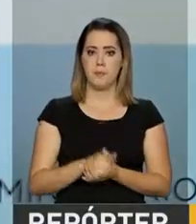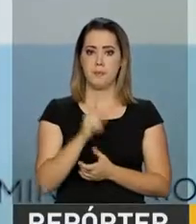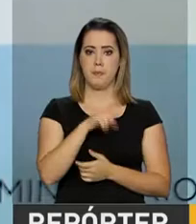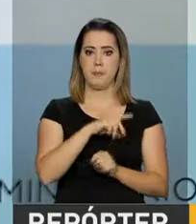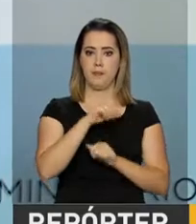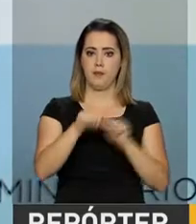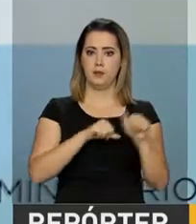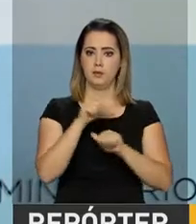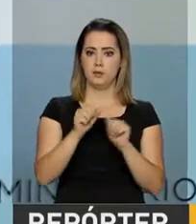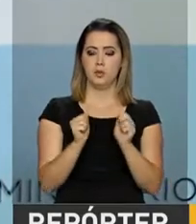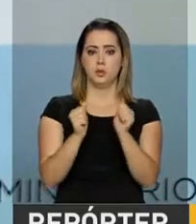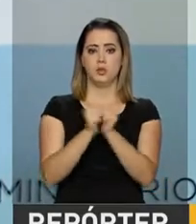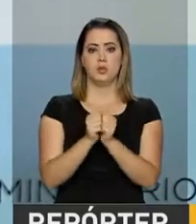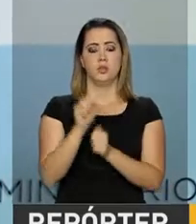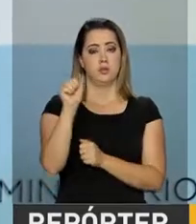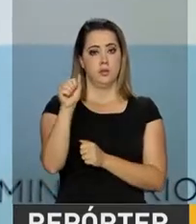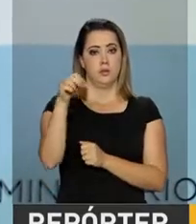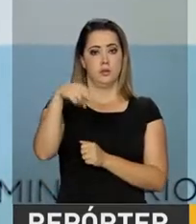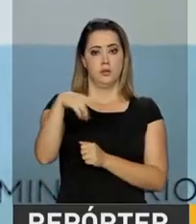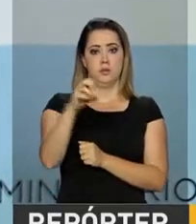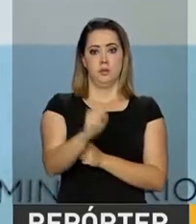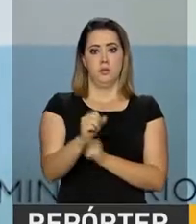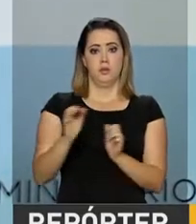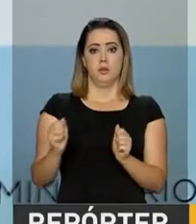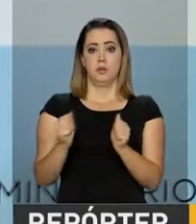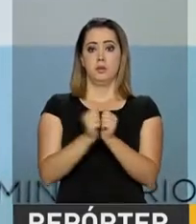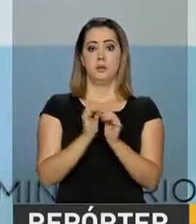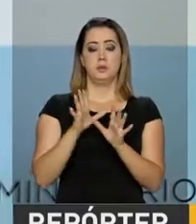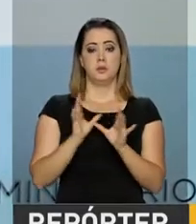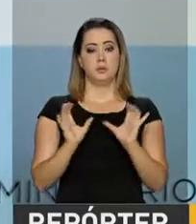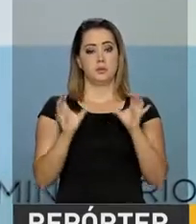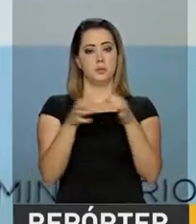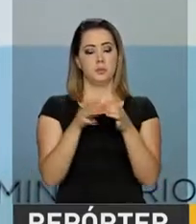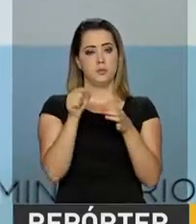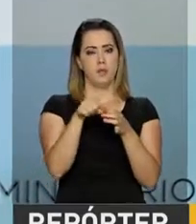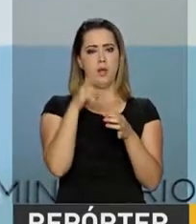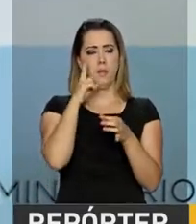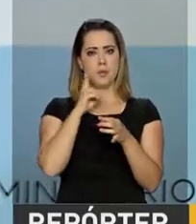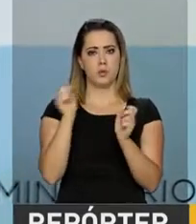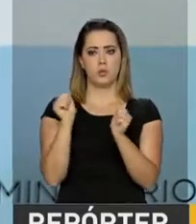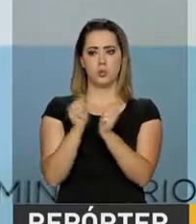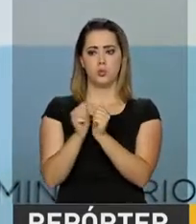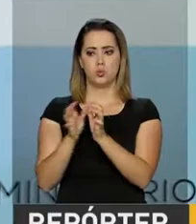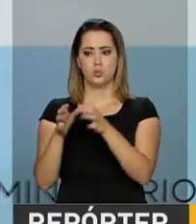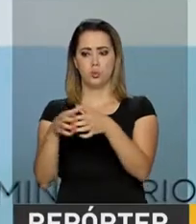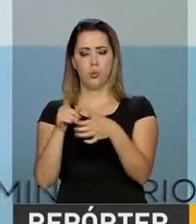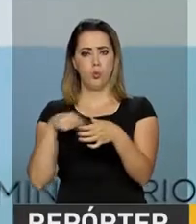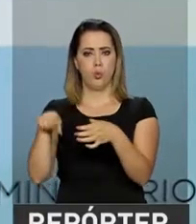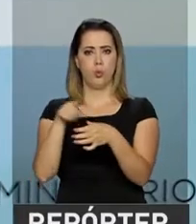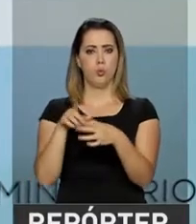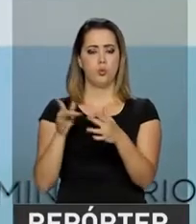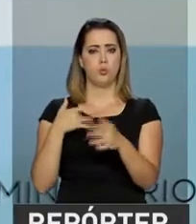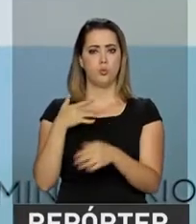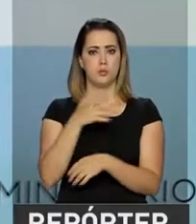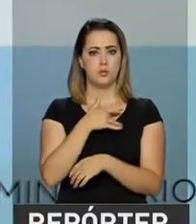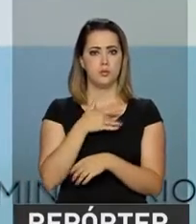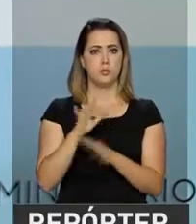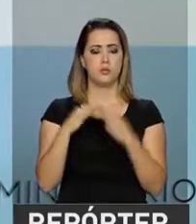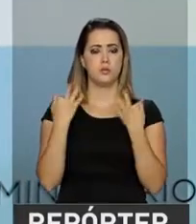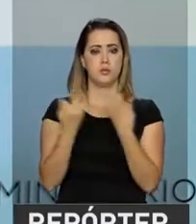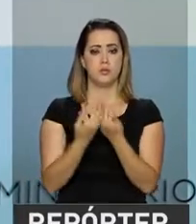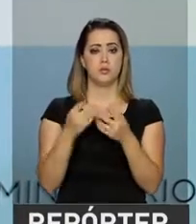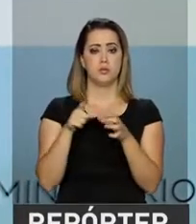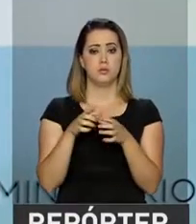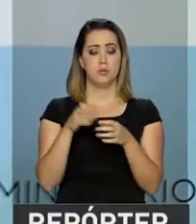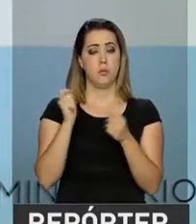básica com a vigilância em saúde incorporando ao agente combate endemias as equipes de saúde da família equipes de atenção básica